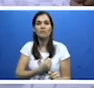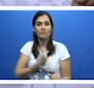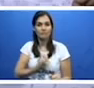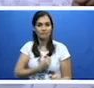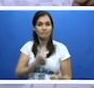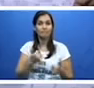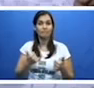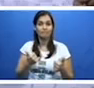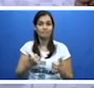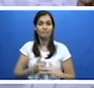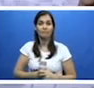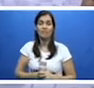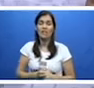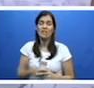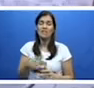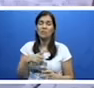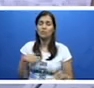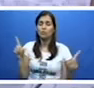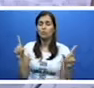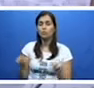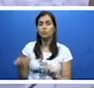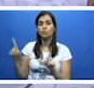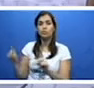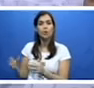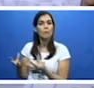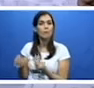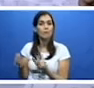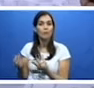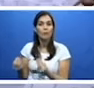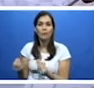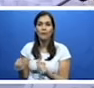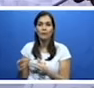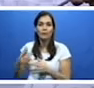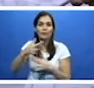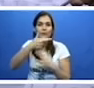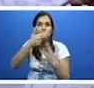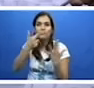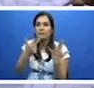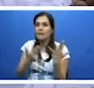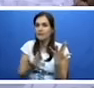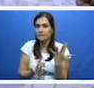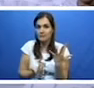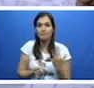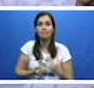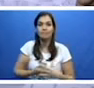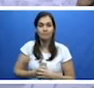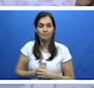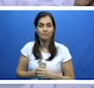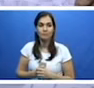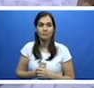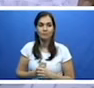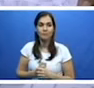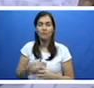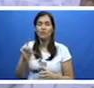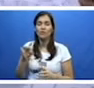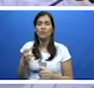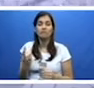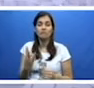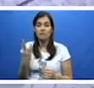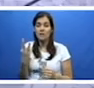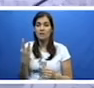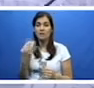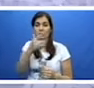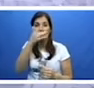da água no ambiente terrestre setenta por cento teria morrido Isso significa que a cada dez espécies apenas três sobreviveram